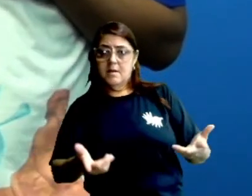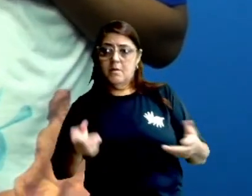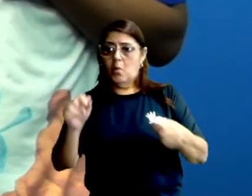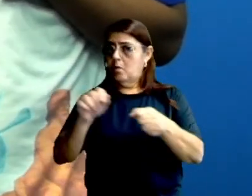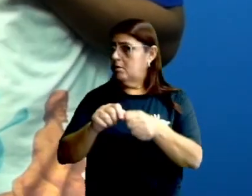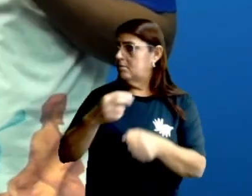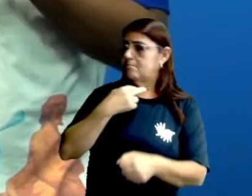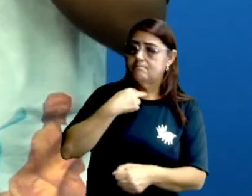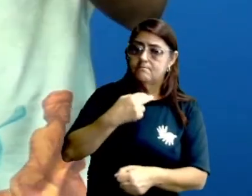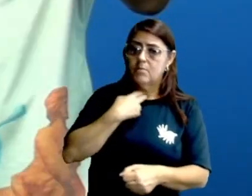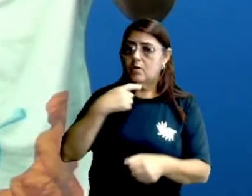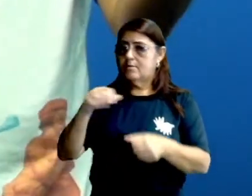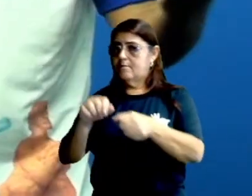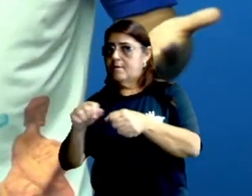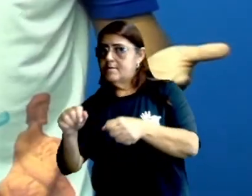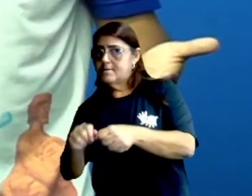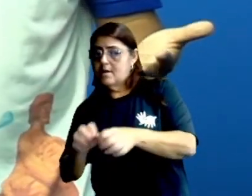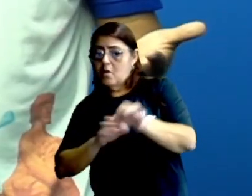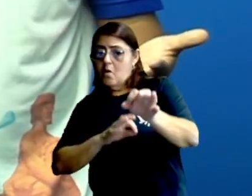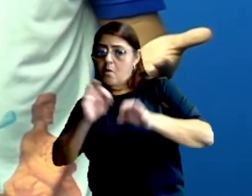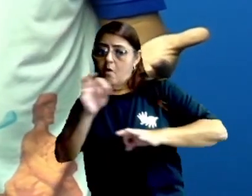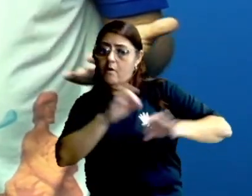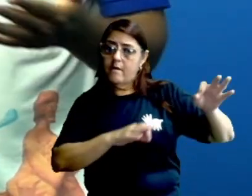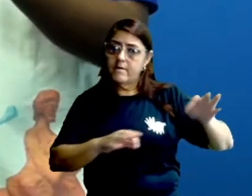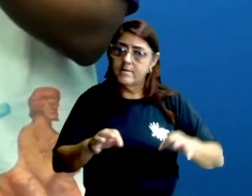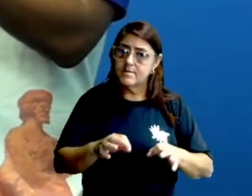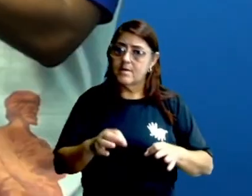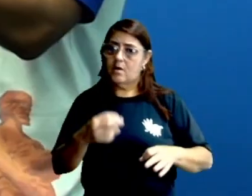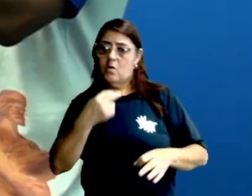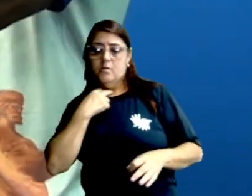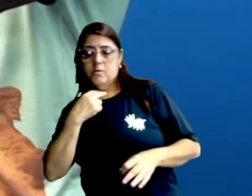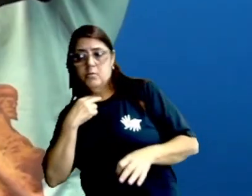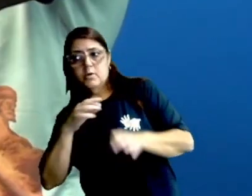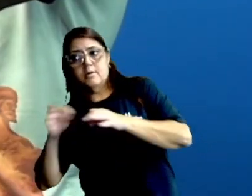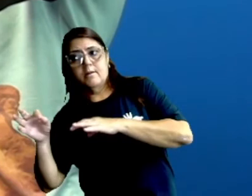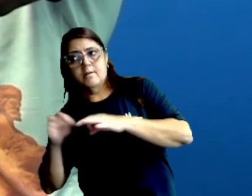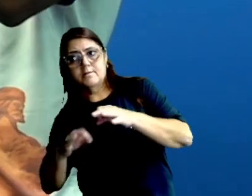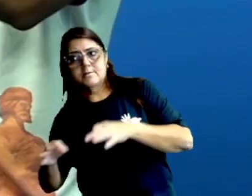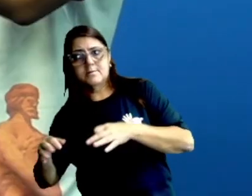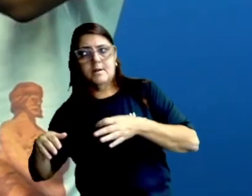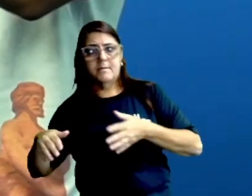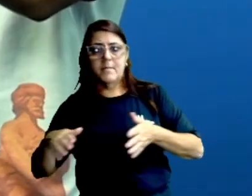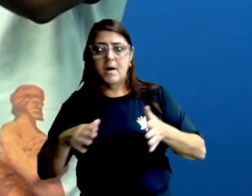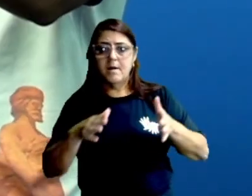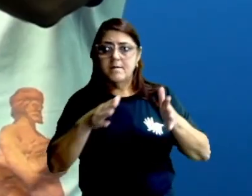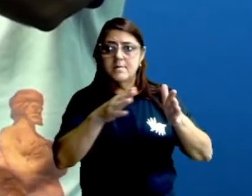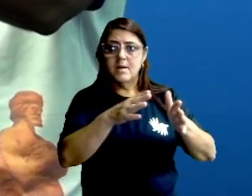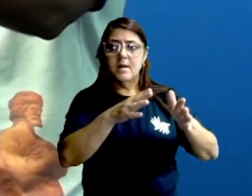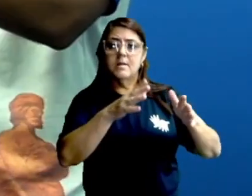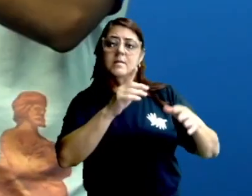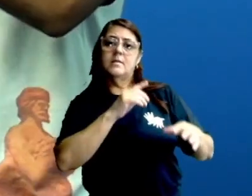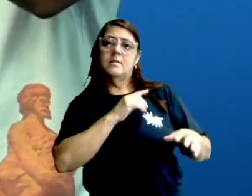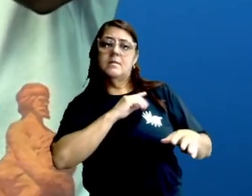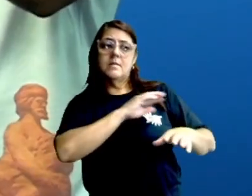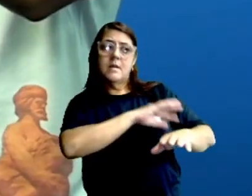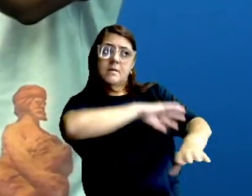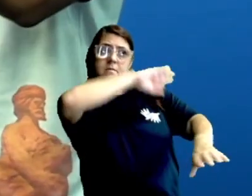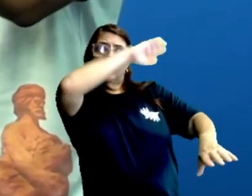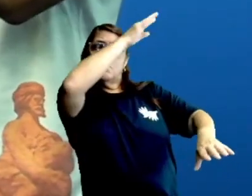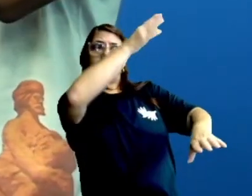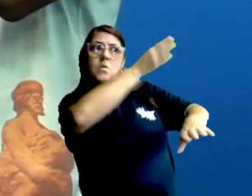ser feito, o que não poderia ser feito, de que forma deveria ser feito, né? Então, através dessas estradas, né, nas montanhas mesmo,